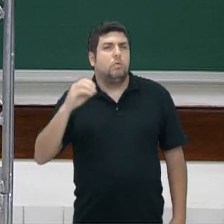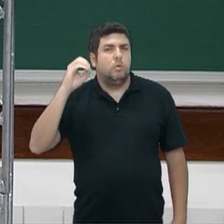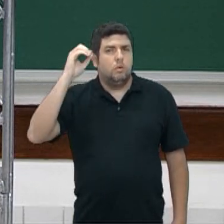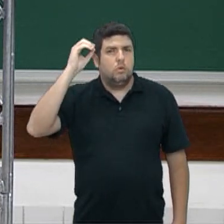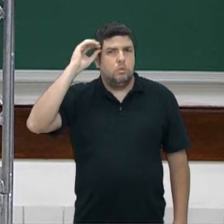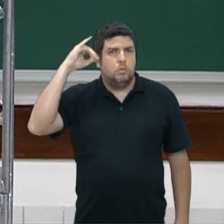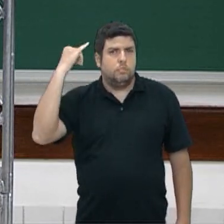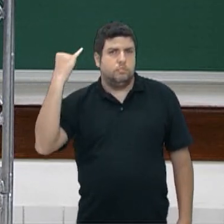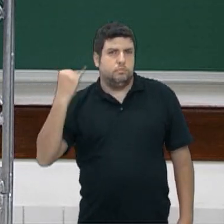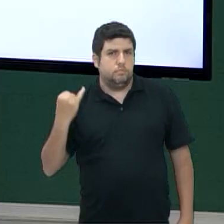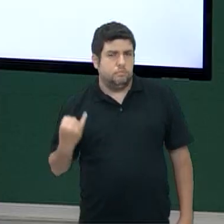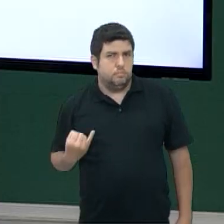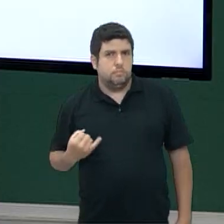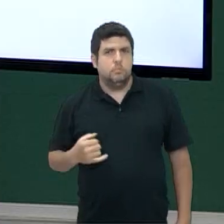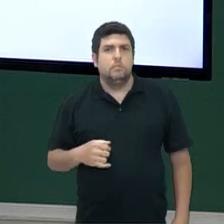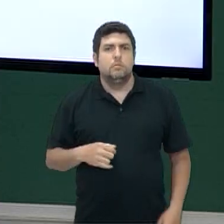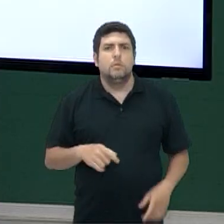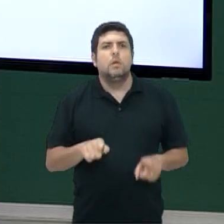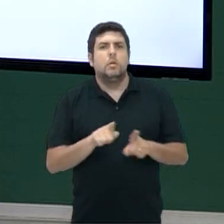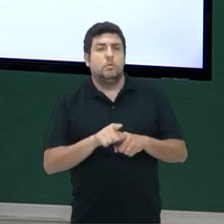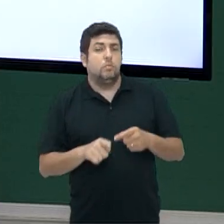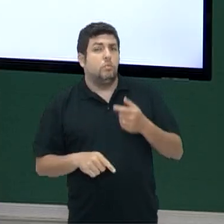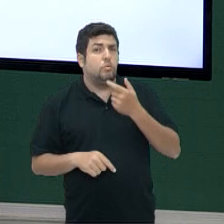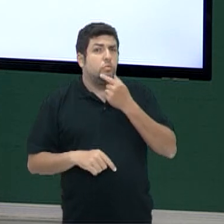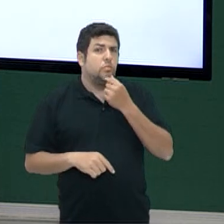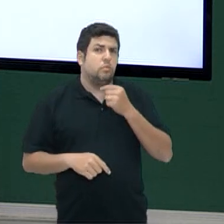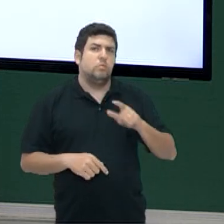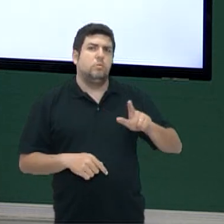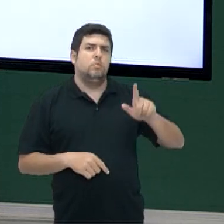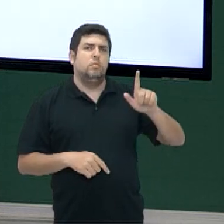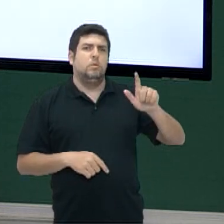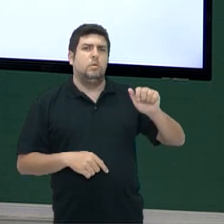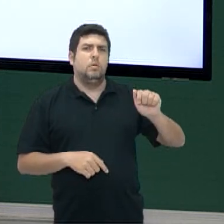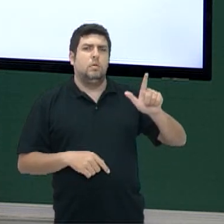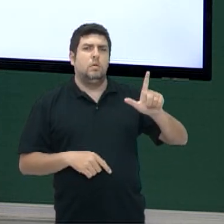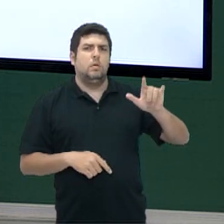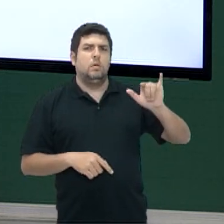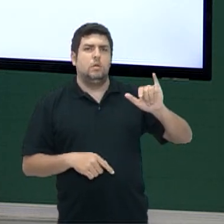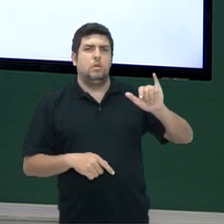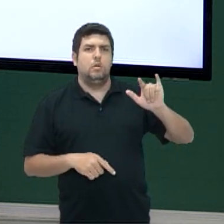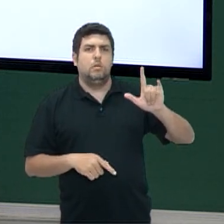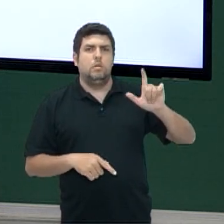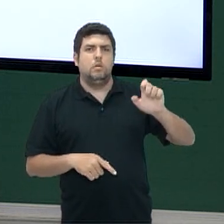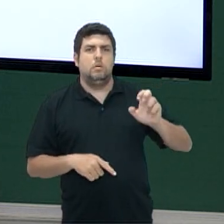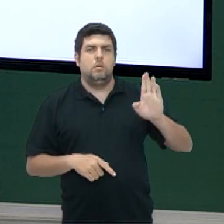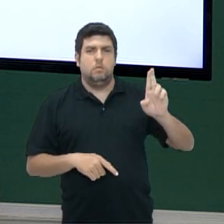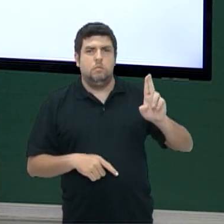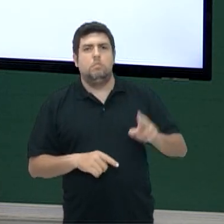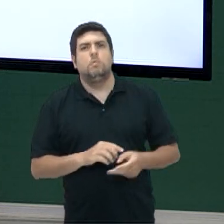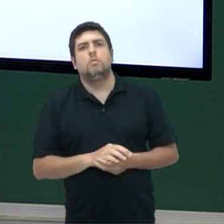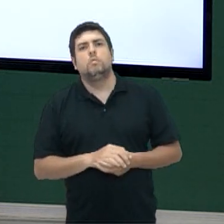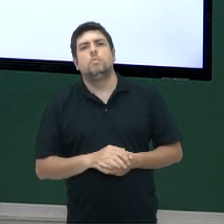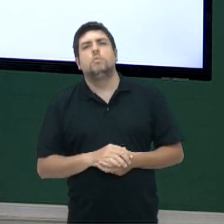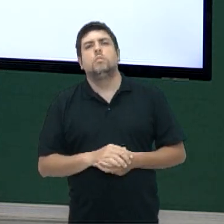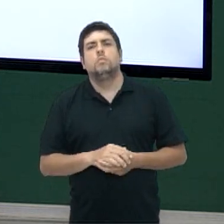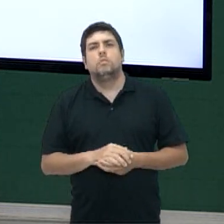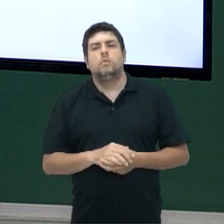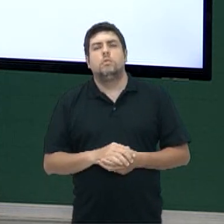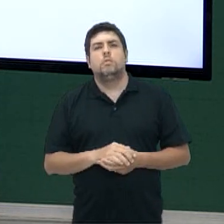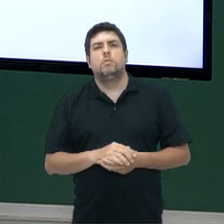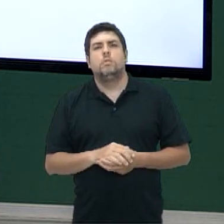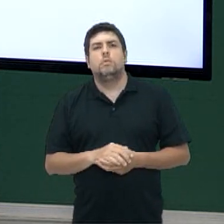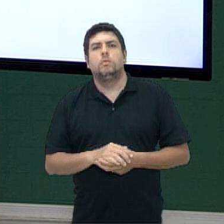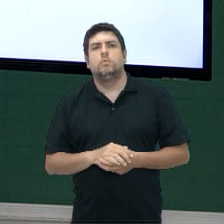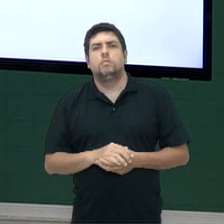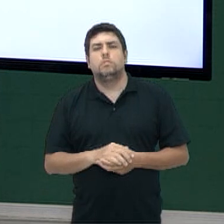ideia do nosso amigo Galileu, que foi, né, a base também do Sir Isaac Newton, né? O que